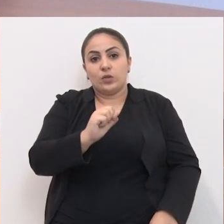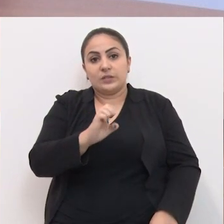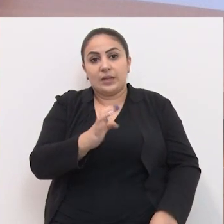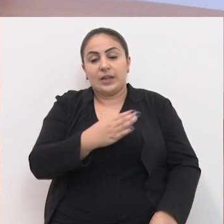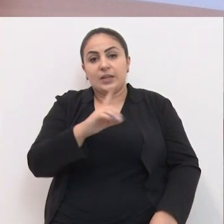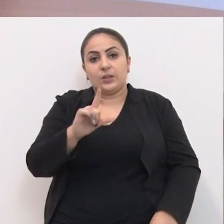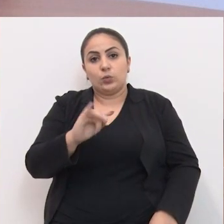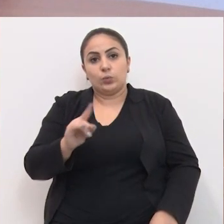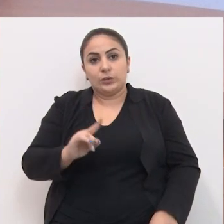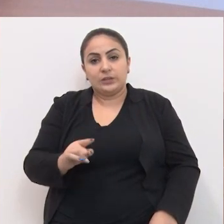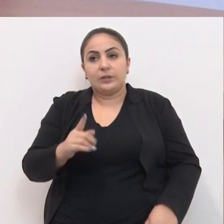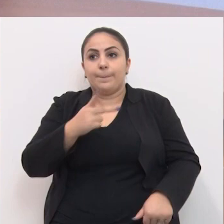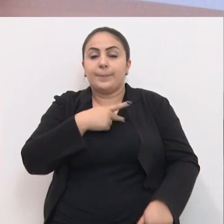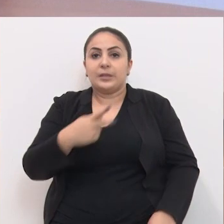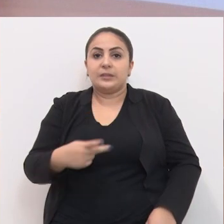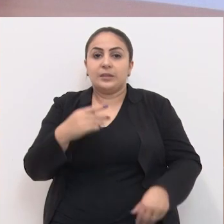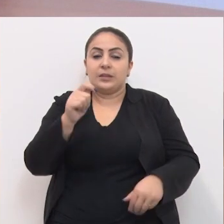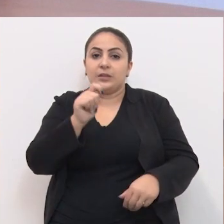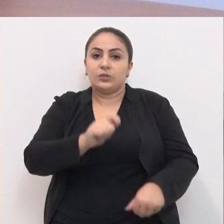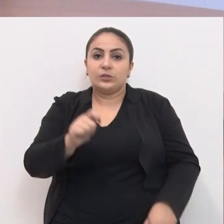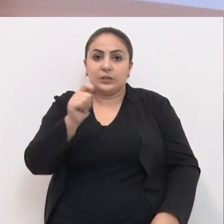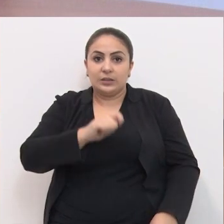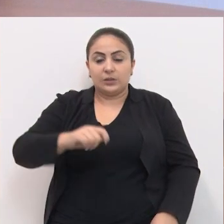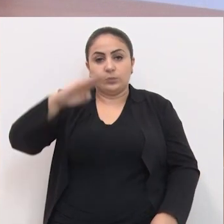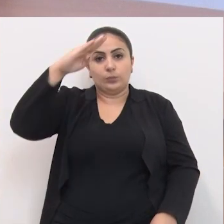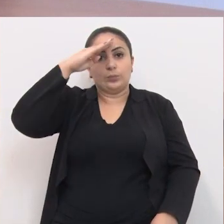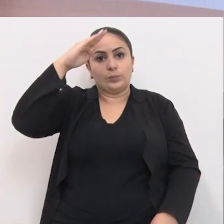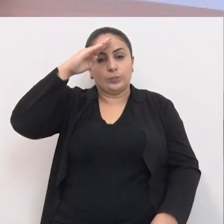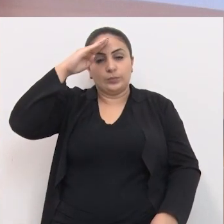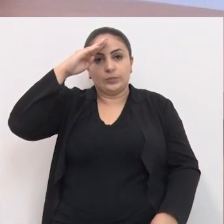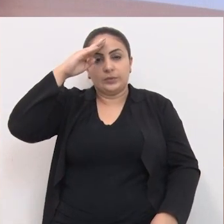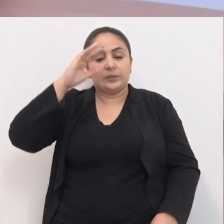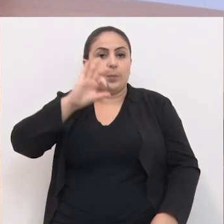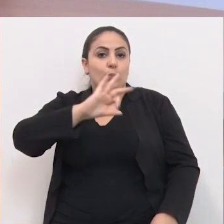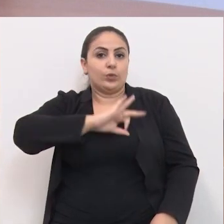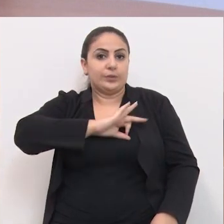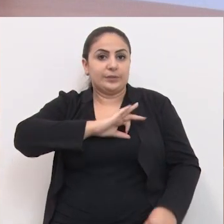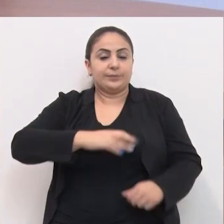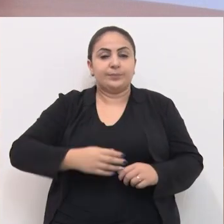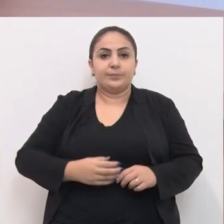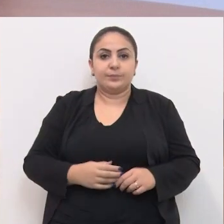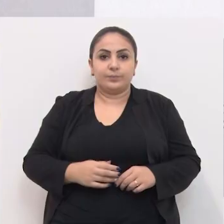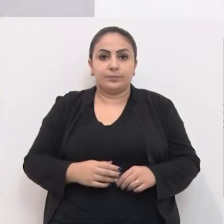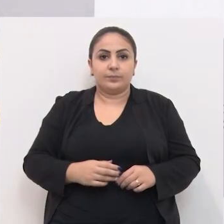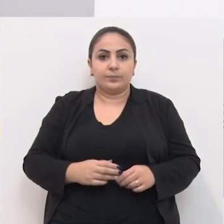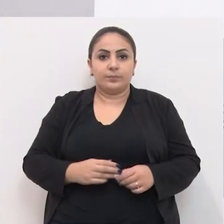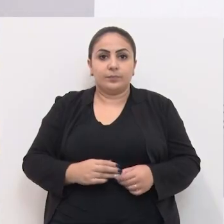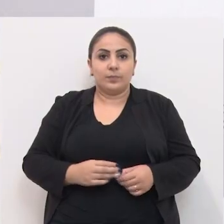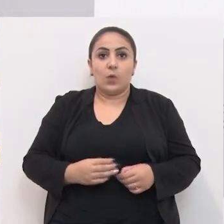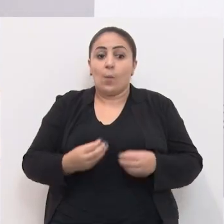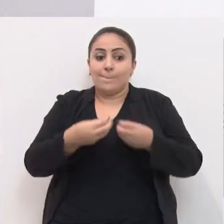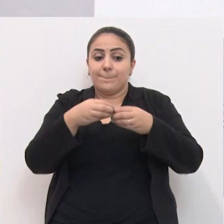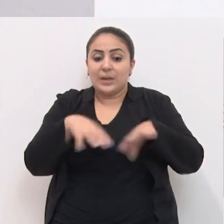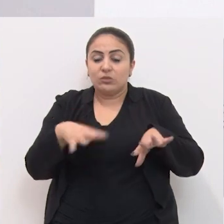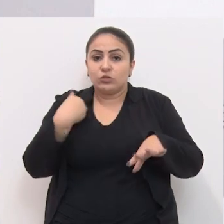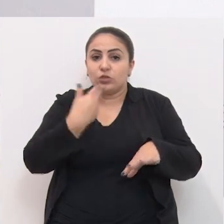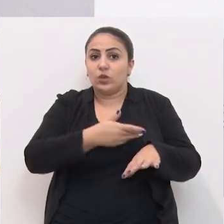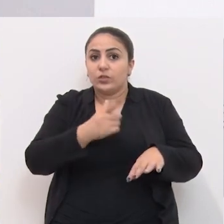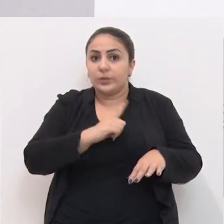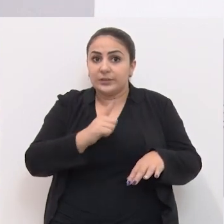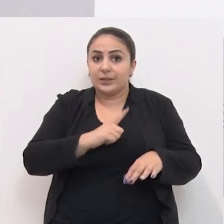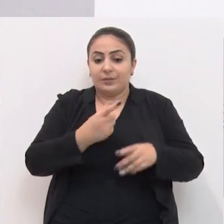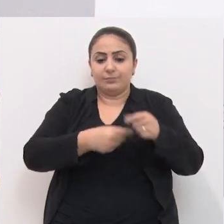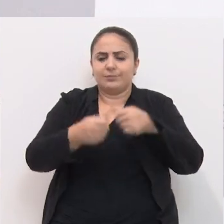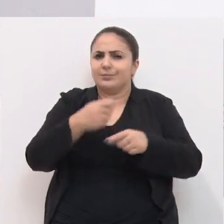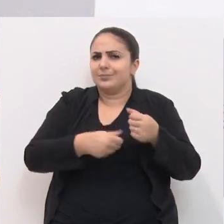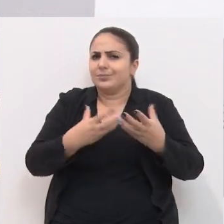que movimentou a Câmara de Passo Fundo. Servidores da Segurança Pública estiveram na Casa do Povo pedindo